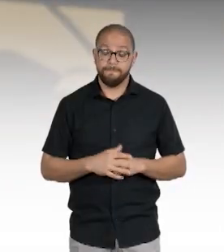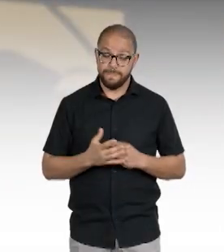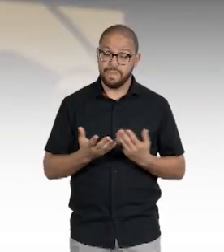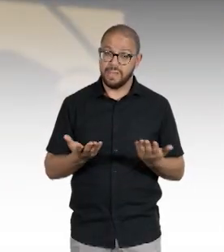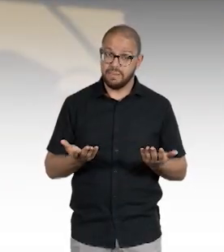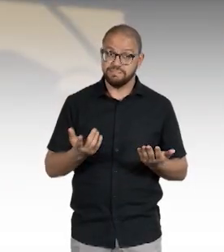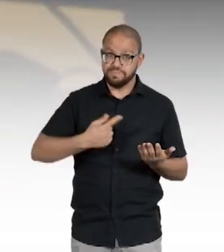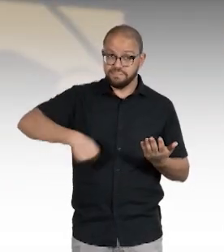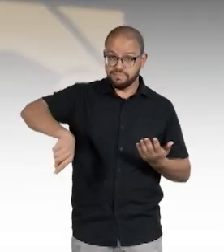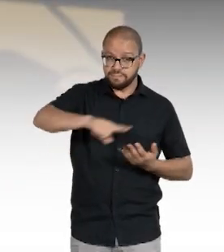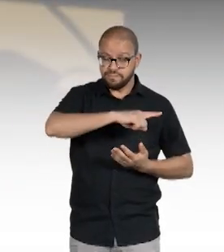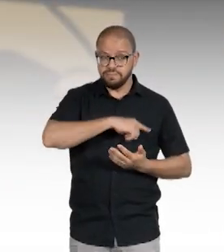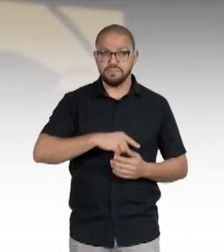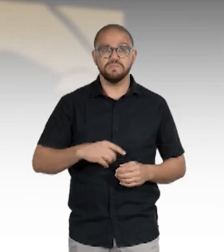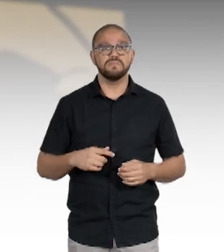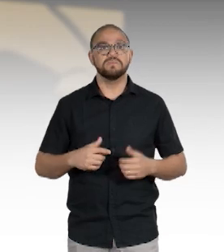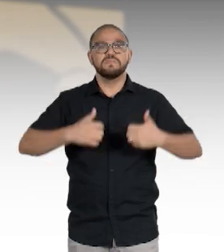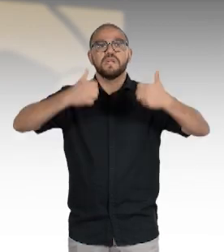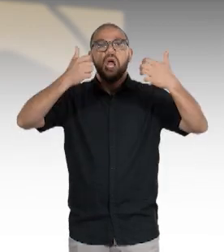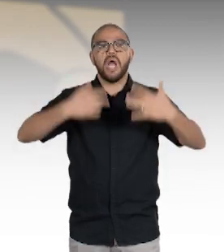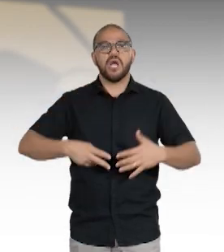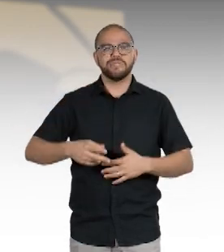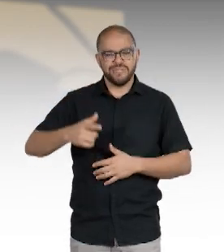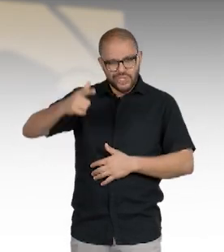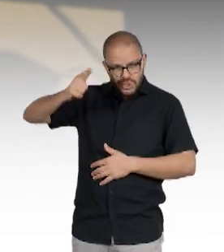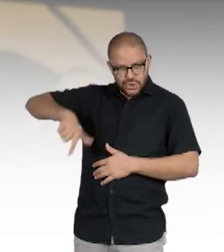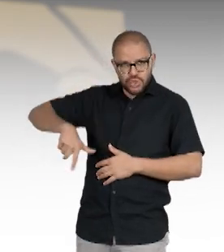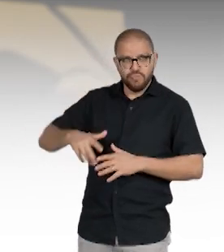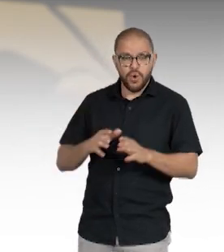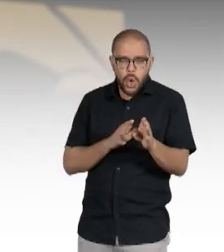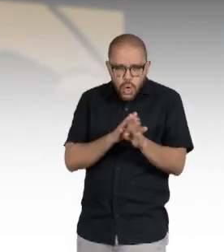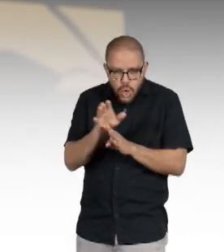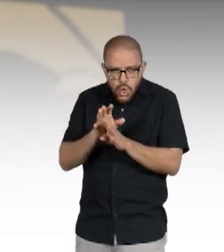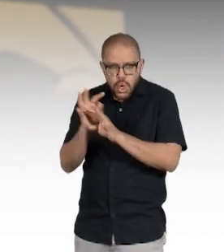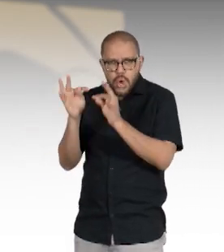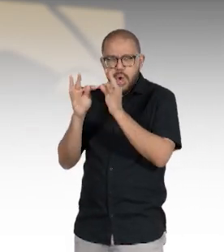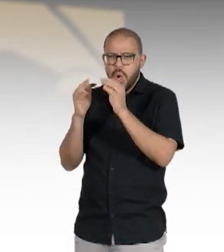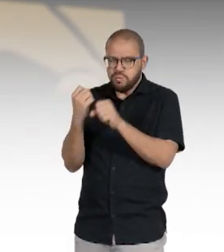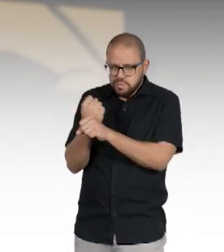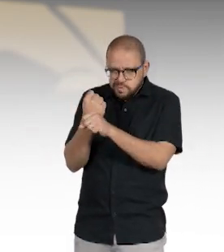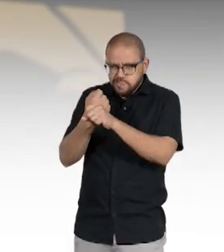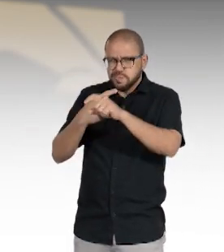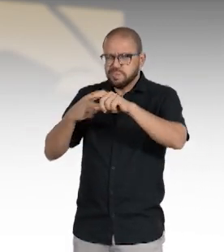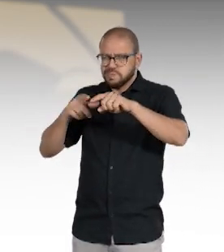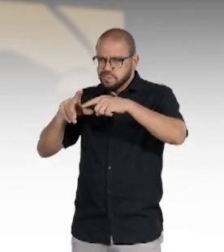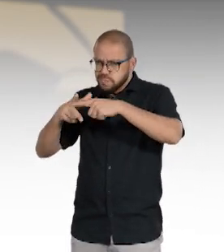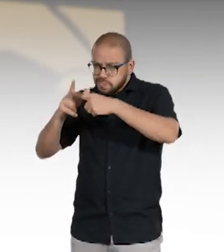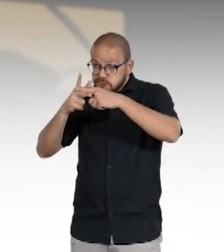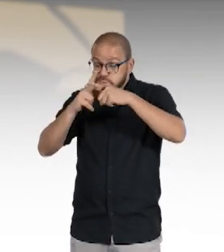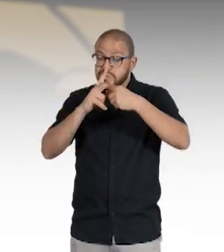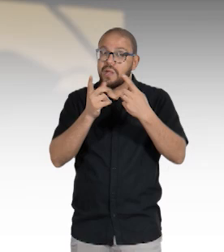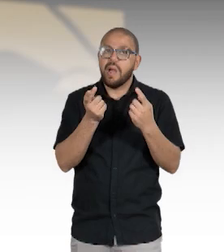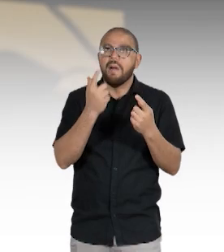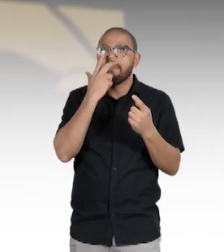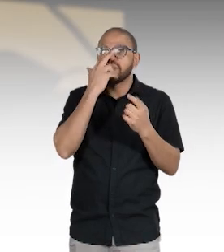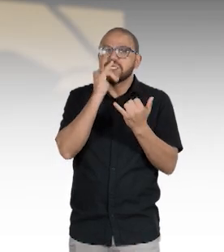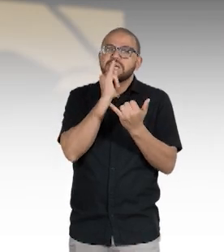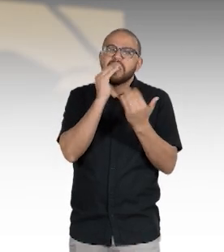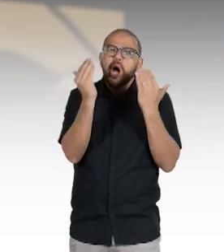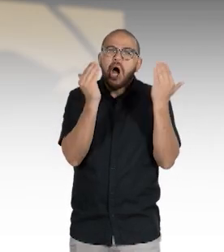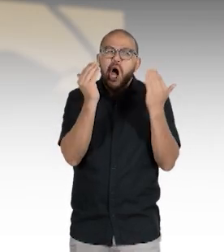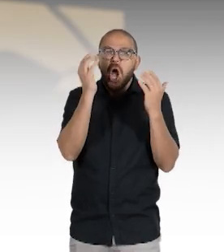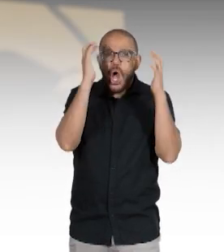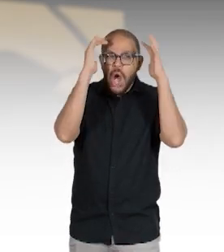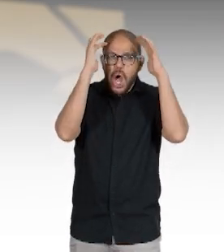A gente destaca a reimplantação do Conselho Técnico Consultivo, que é o cérebro